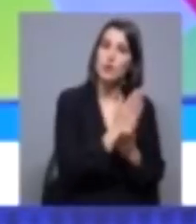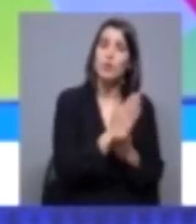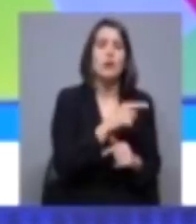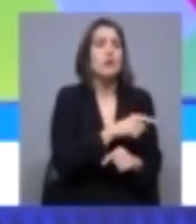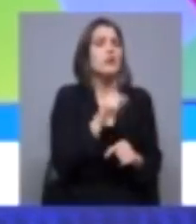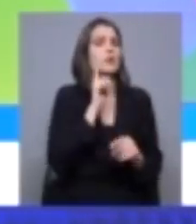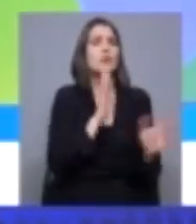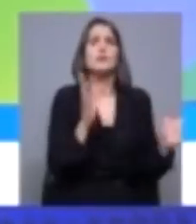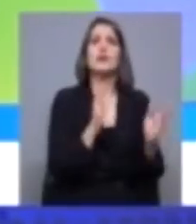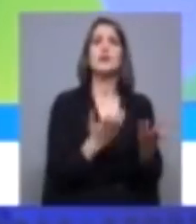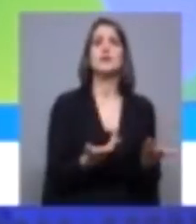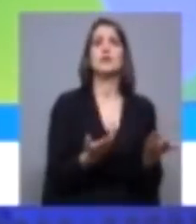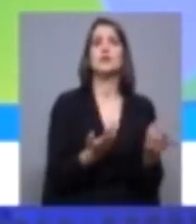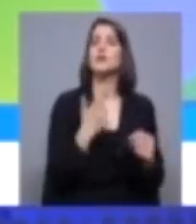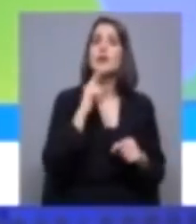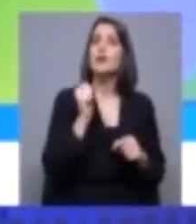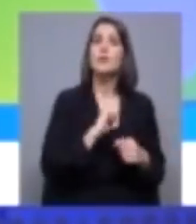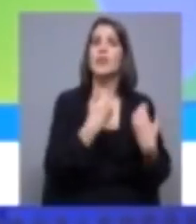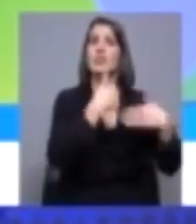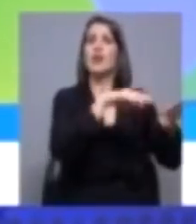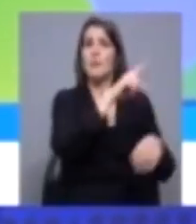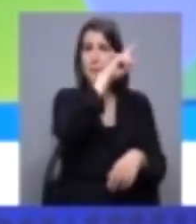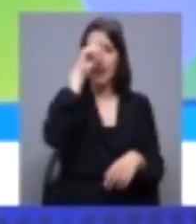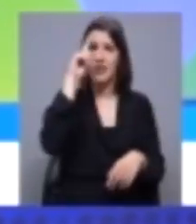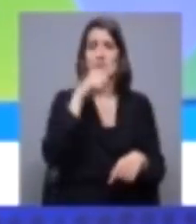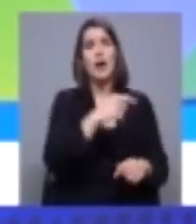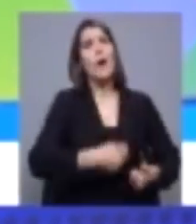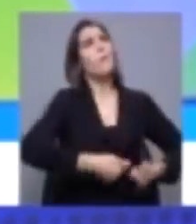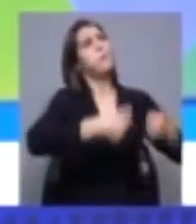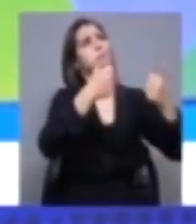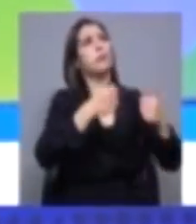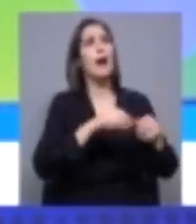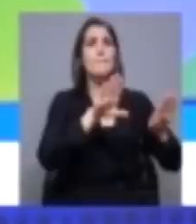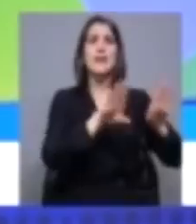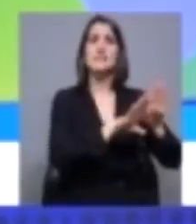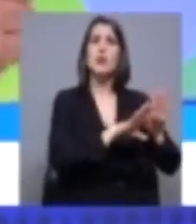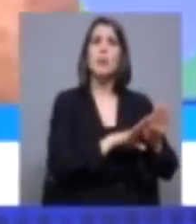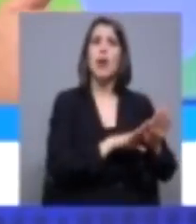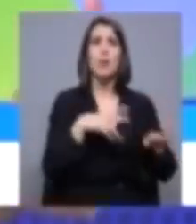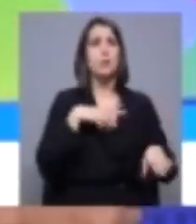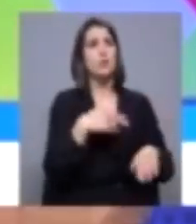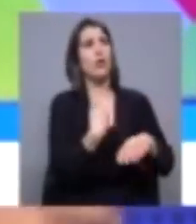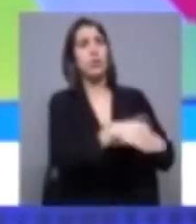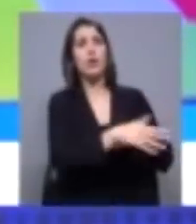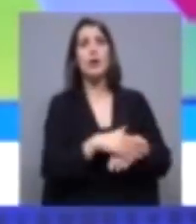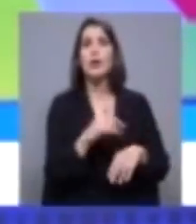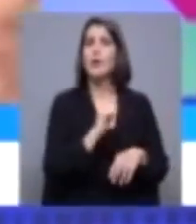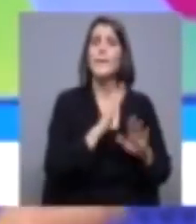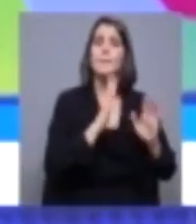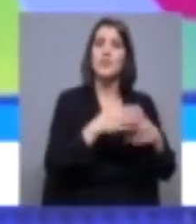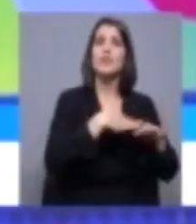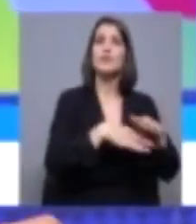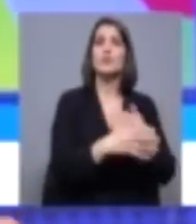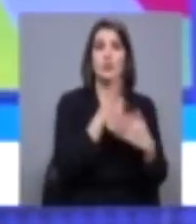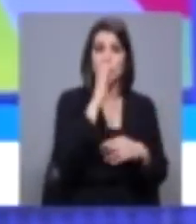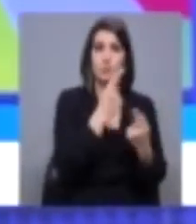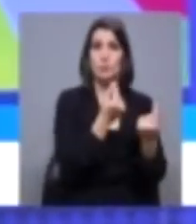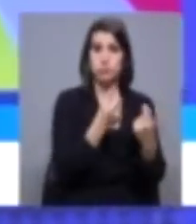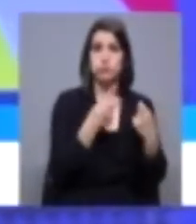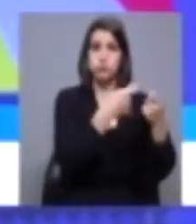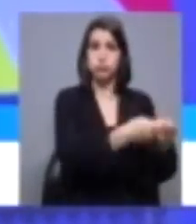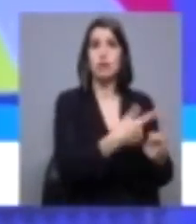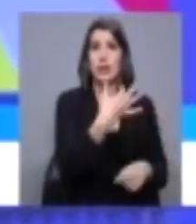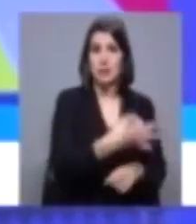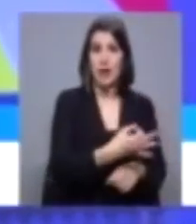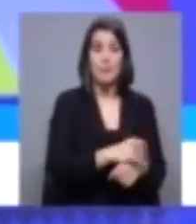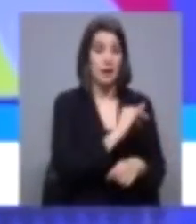aí é inevitável não podemos simplesmente deixados comadre estou no centro mesmo então ela é que temos a grande uma grande agora fazer se houver dinheiro entrega